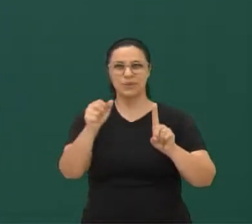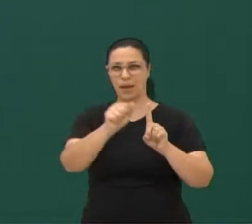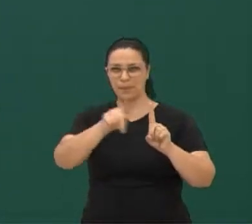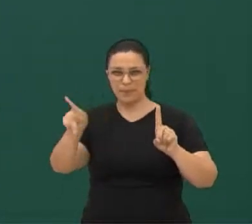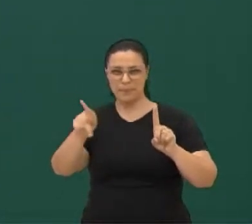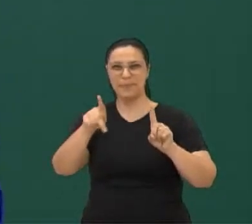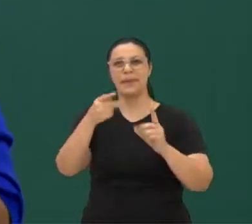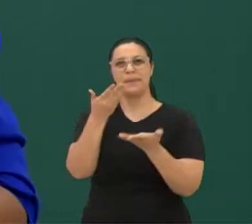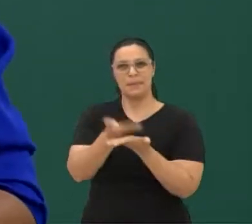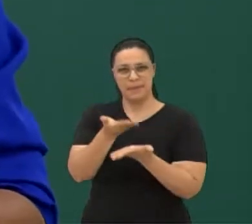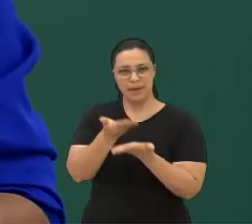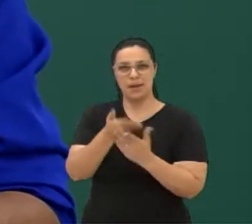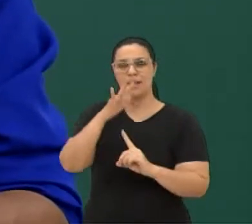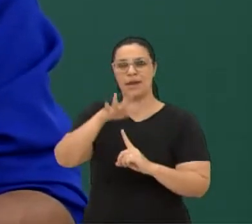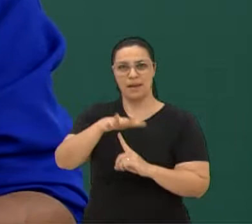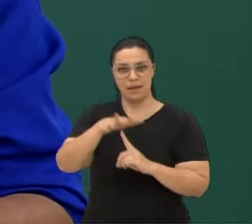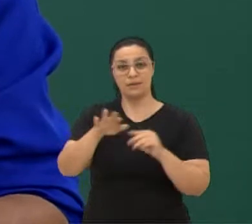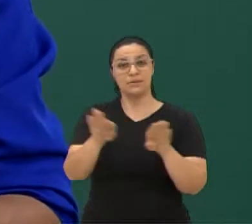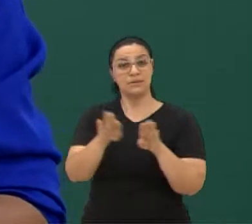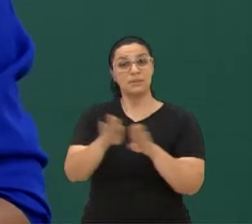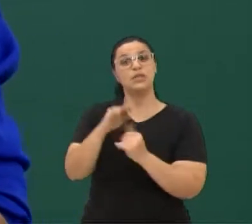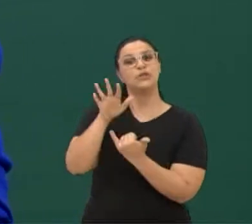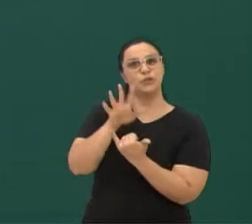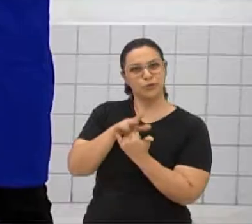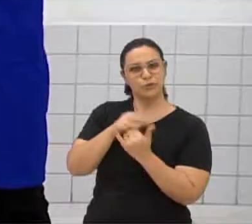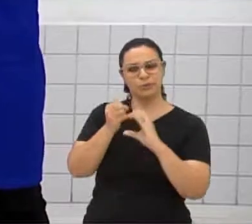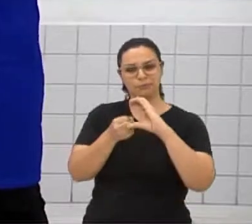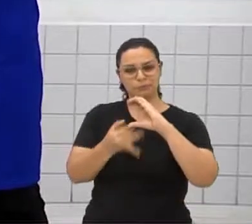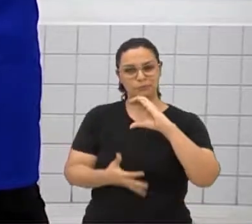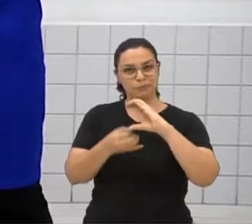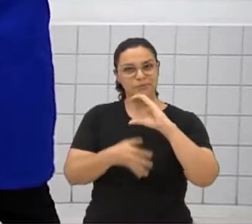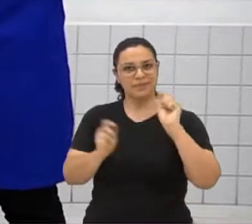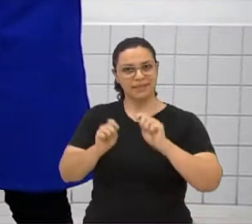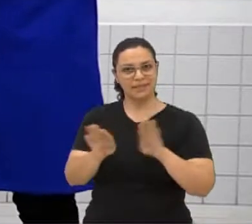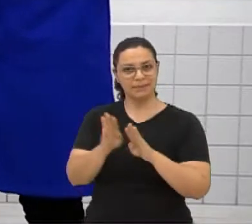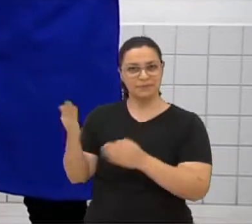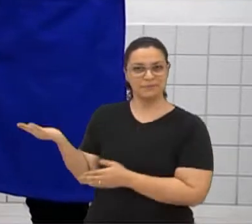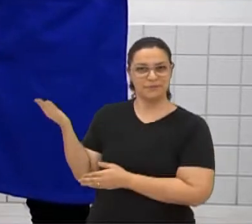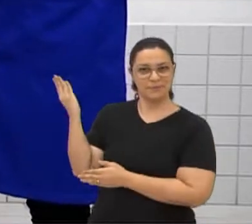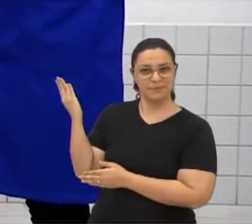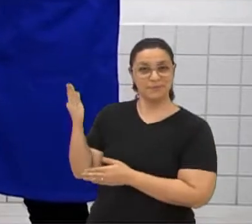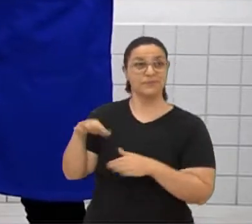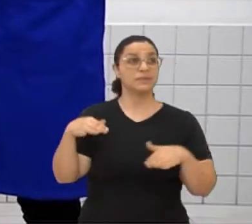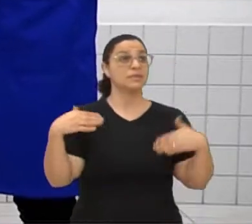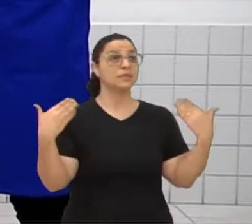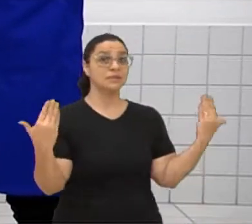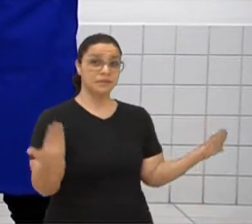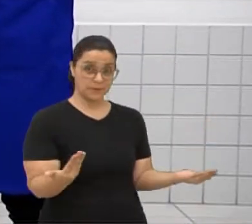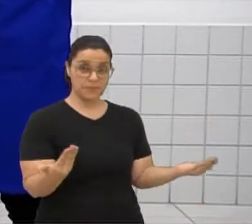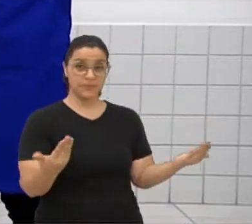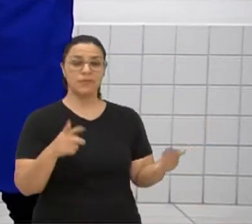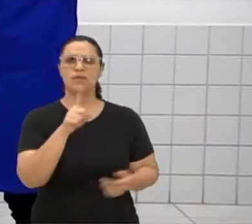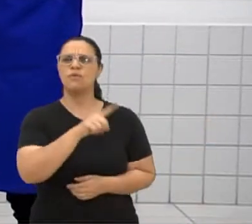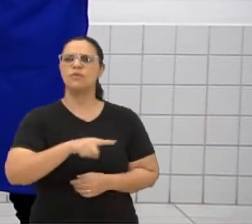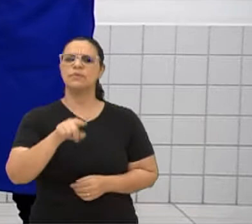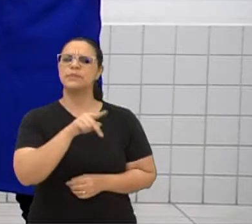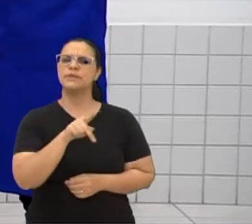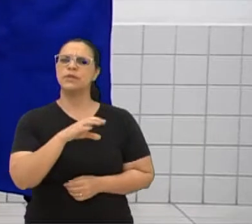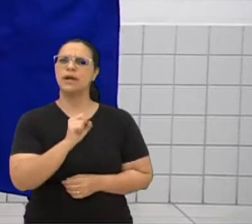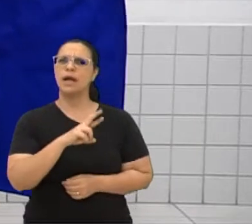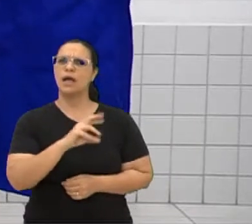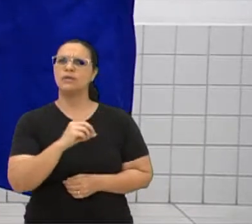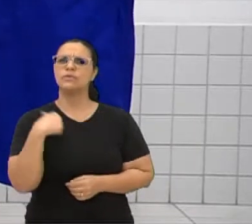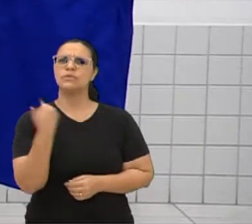aplicativo Netflix quanto o pessoal também lá no YouTube Ok não sei lá eu sou essa